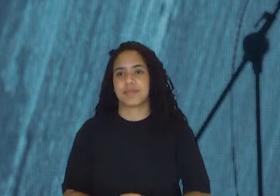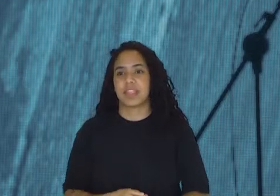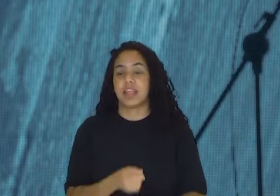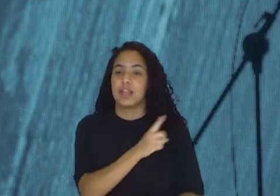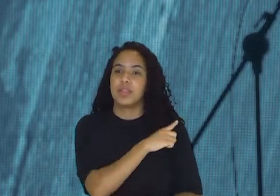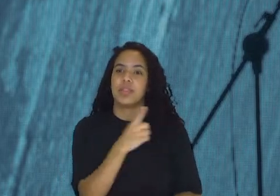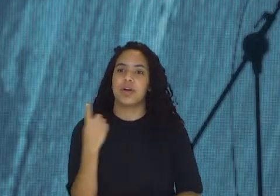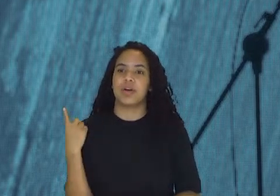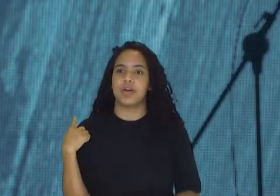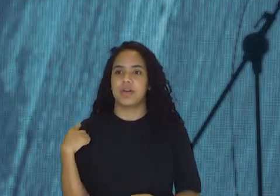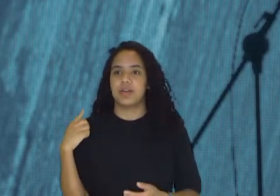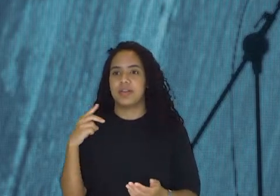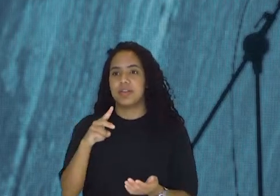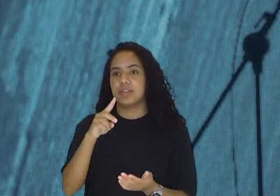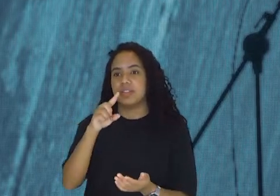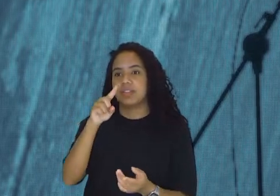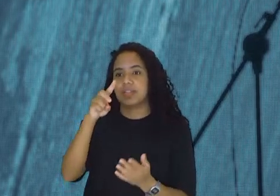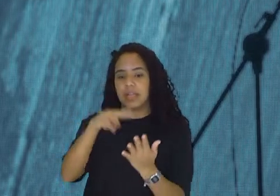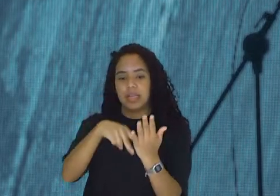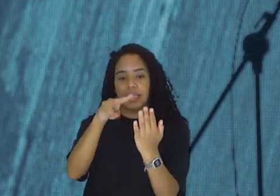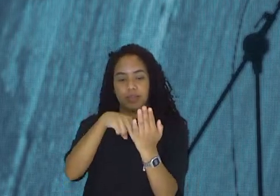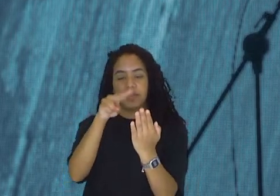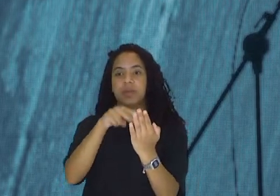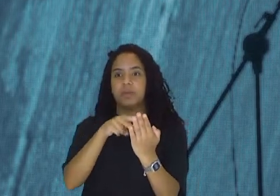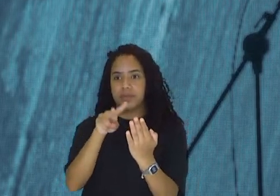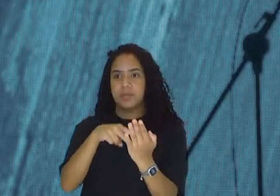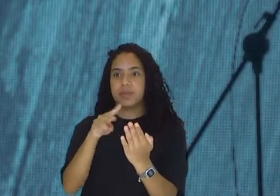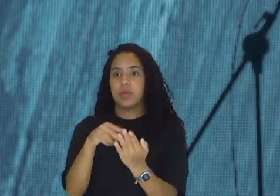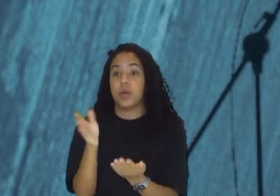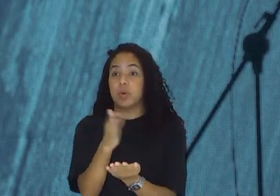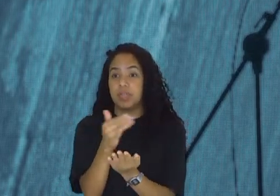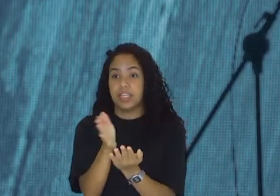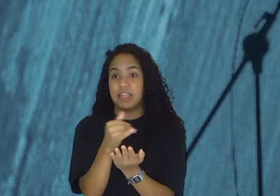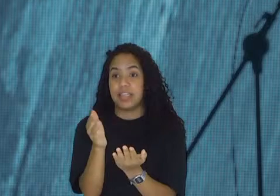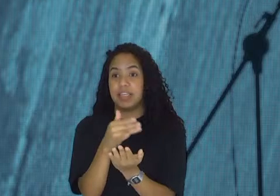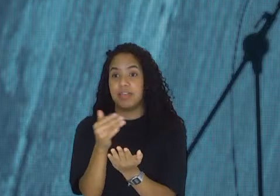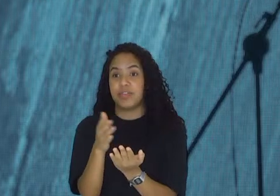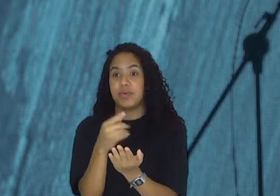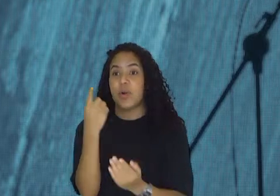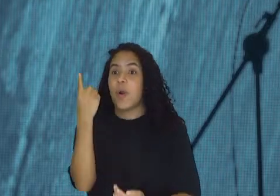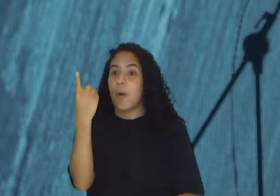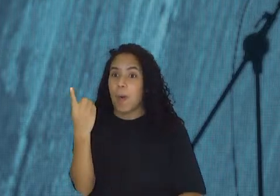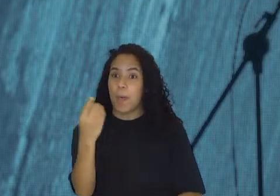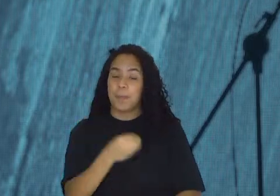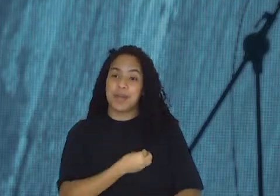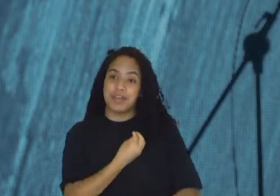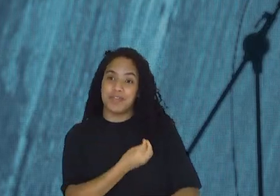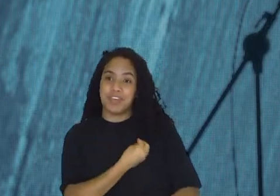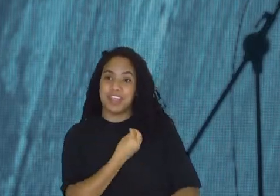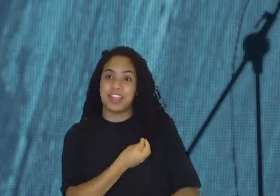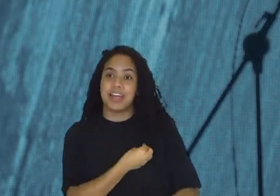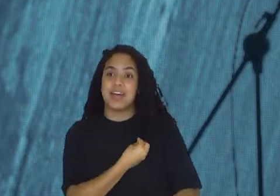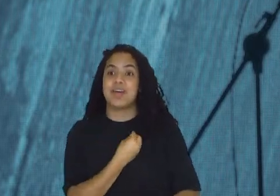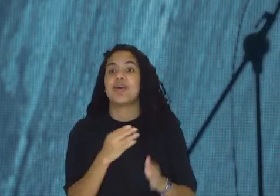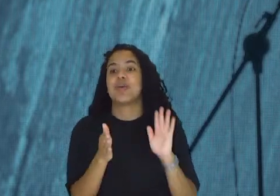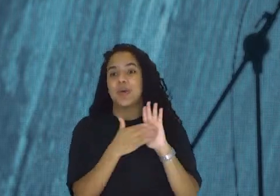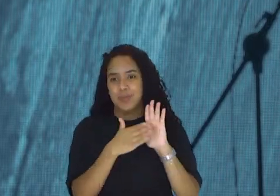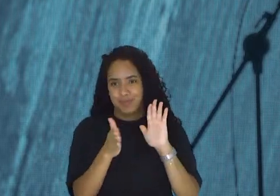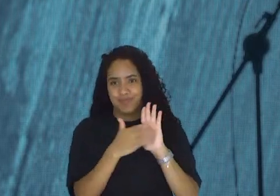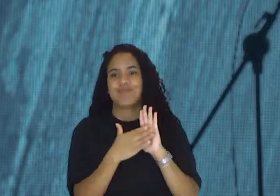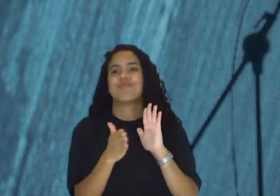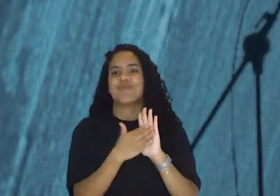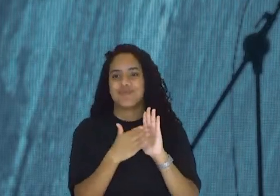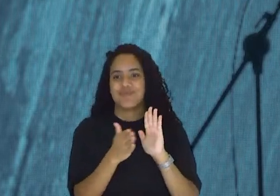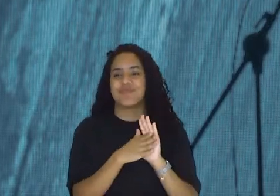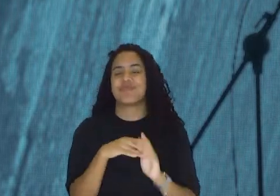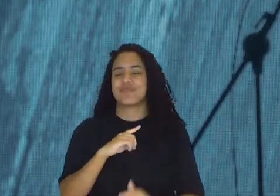Vida com Propósitos, não é? Que maravilha foi essa semana. Eu sei que você que está lendo, está com o seu coração pulsando com as verdades